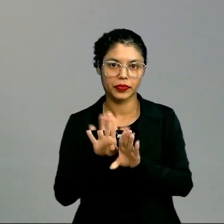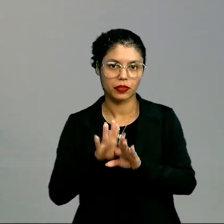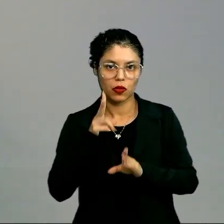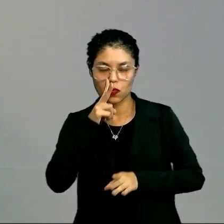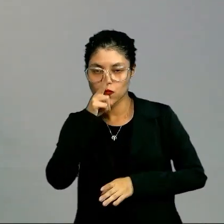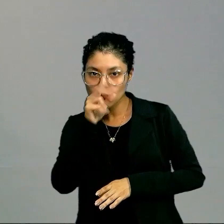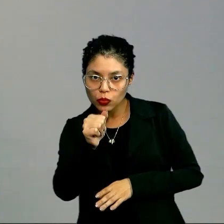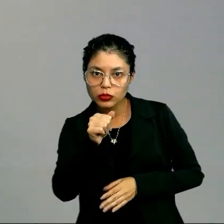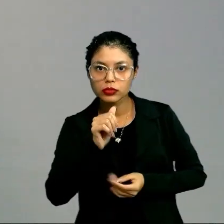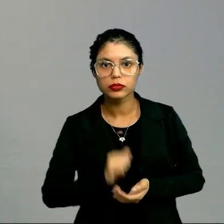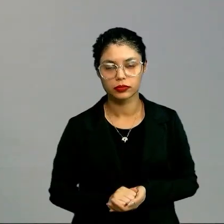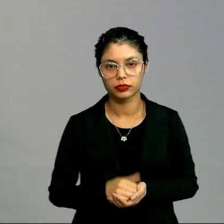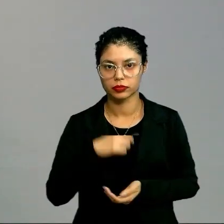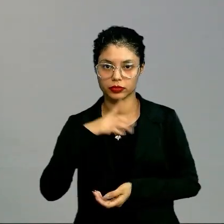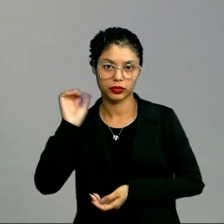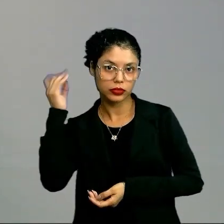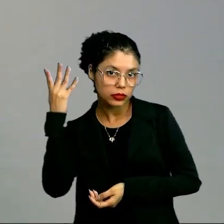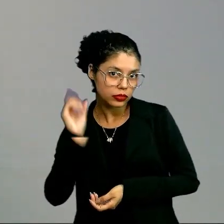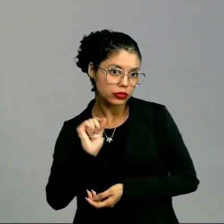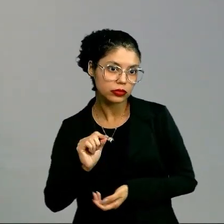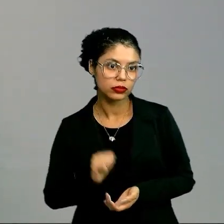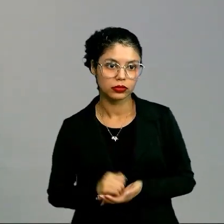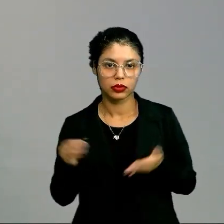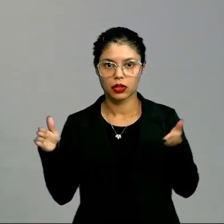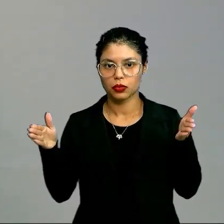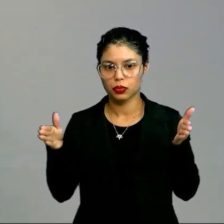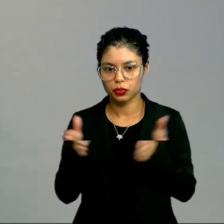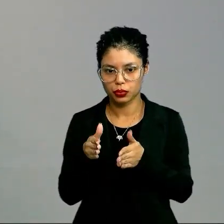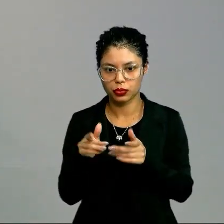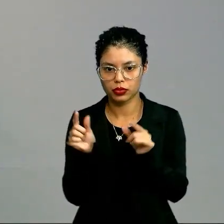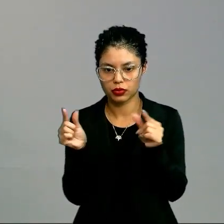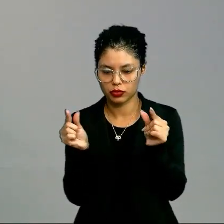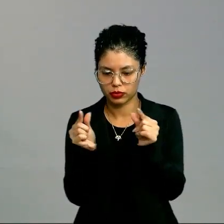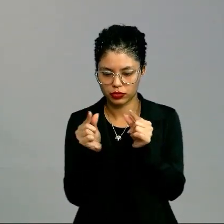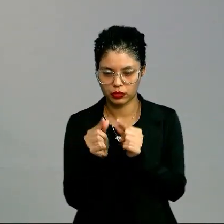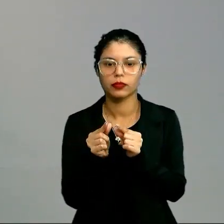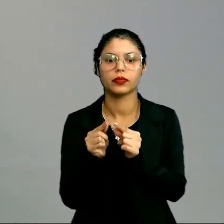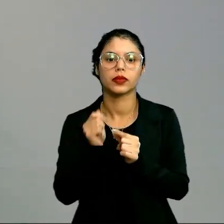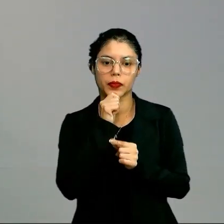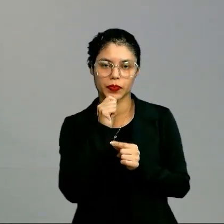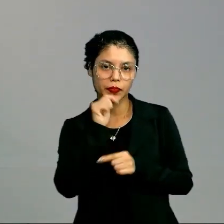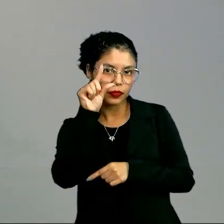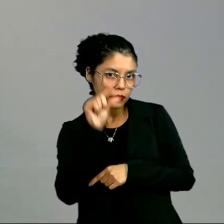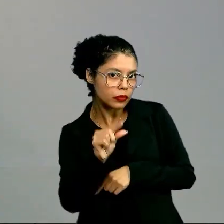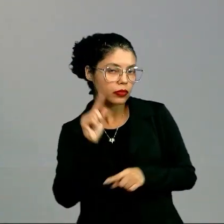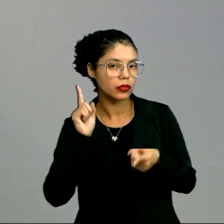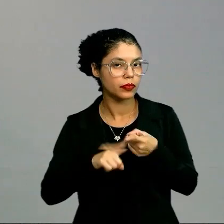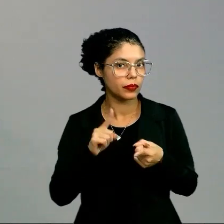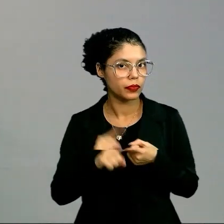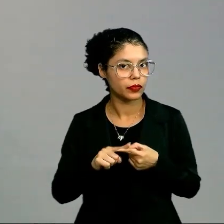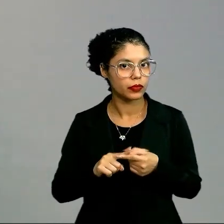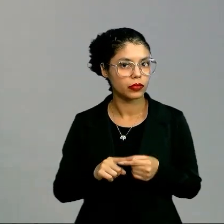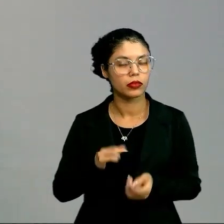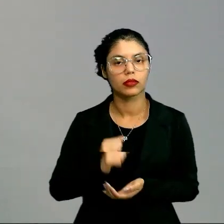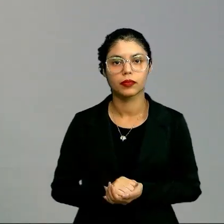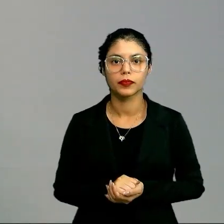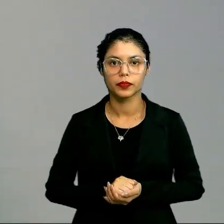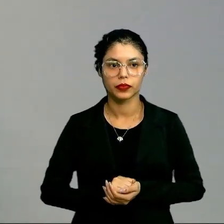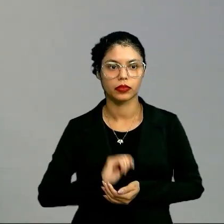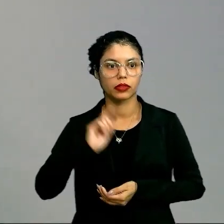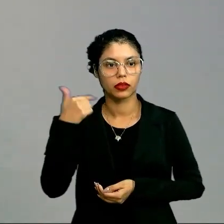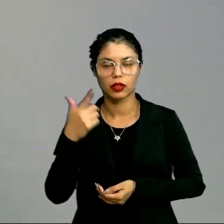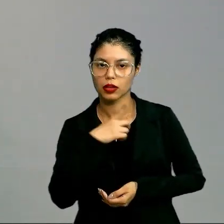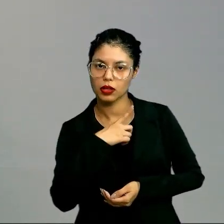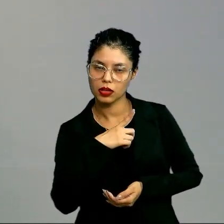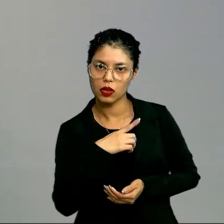uma força. O que acontece ali? O volume dentro da seringa ele vai diminuindo porque eu vou comprimindo o ar. Então eu vou